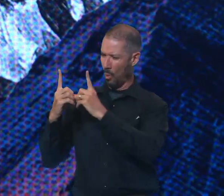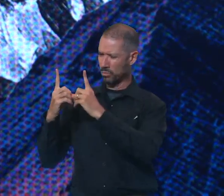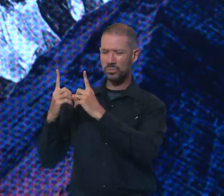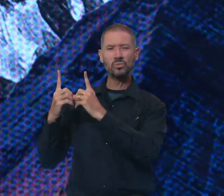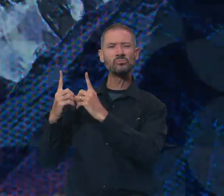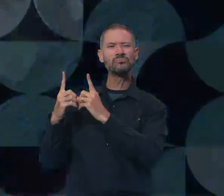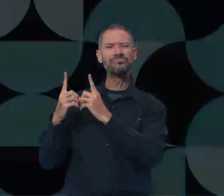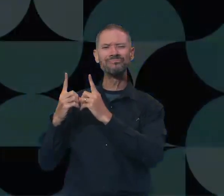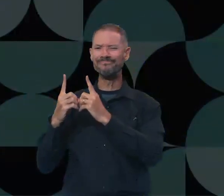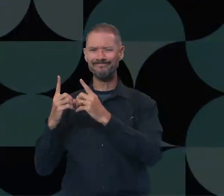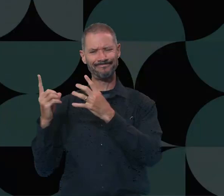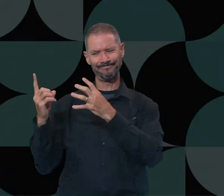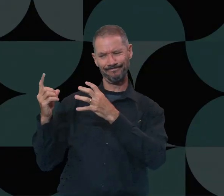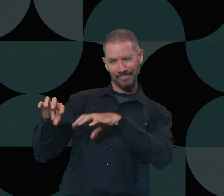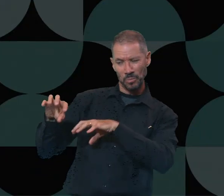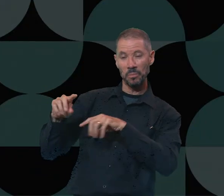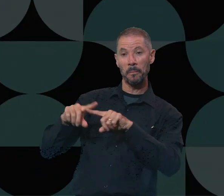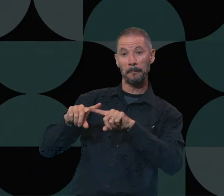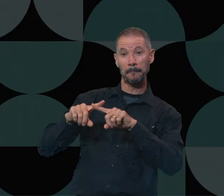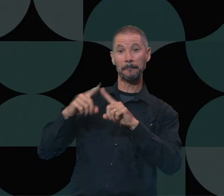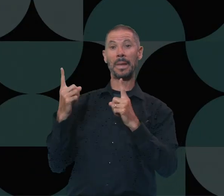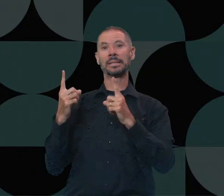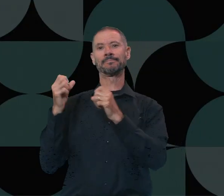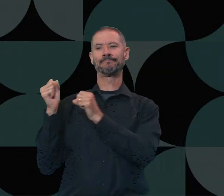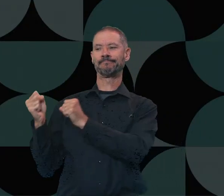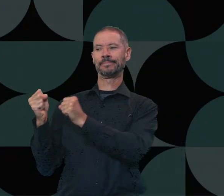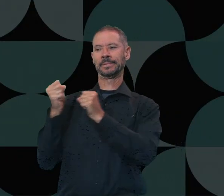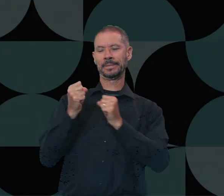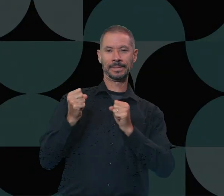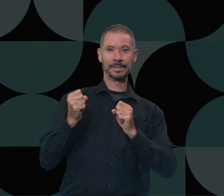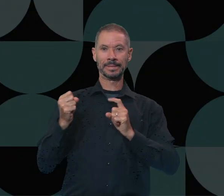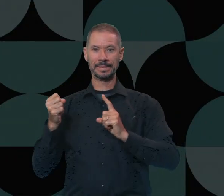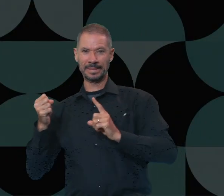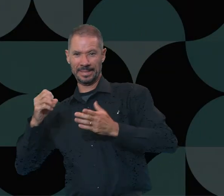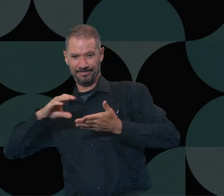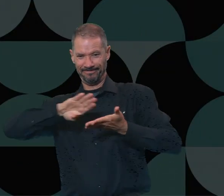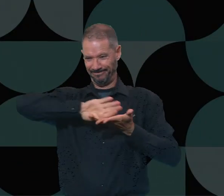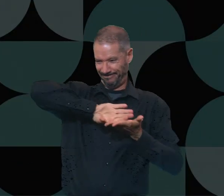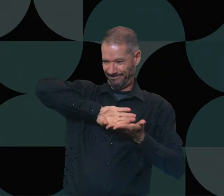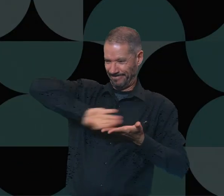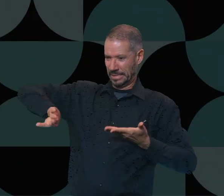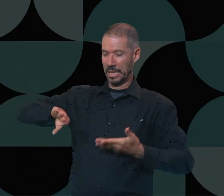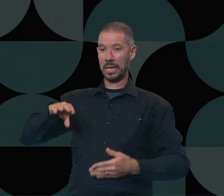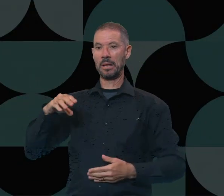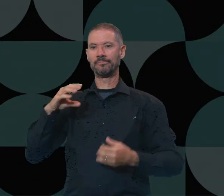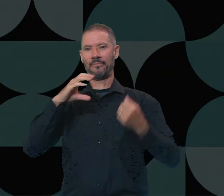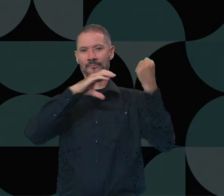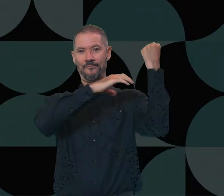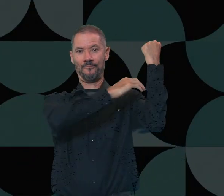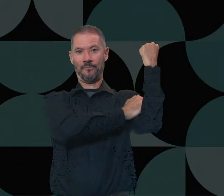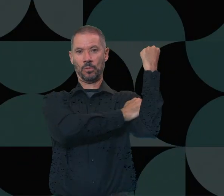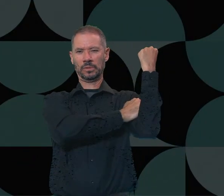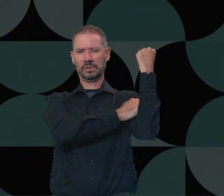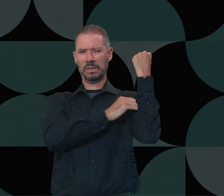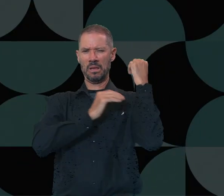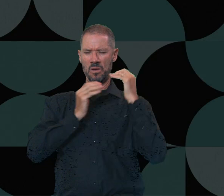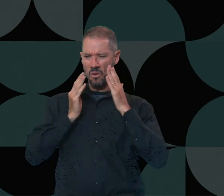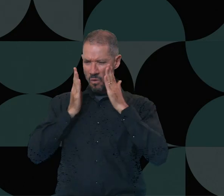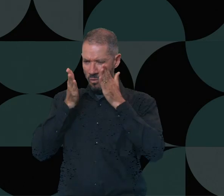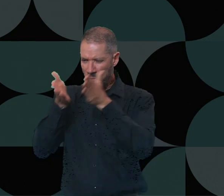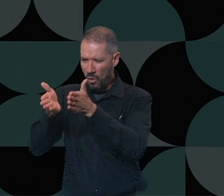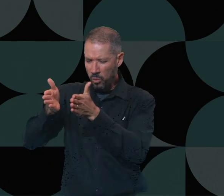menos esperamos e não queremos, mas têm o poder de roubar as nossas forças e muitas vezes tirar o nosso foco